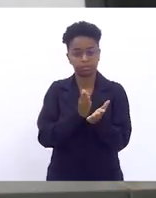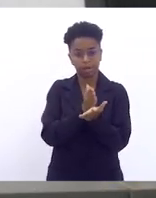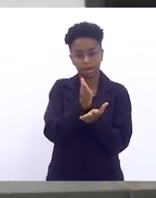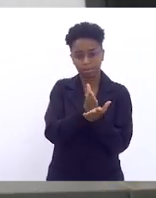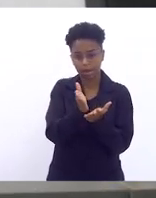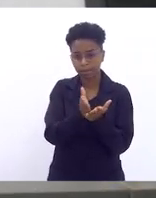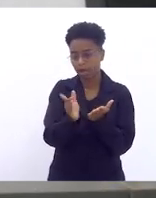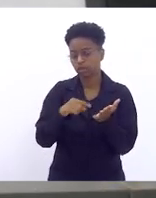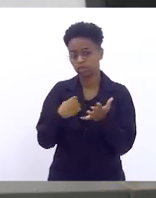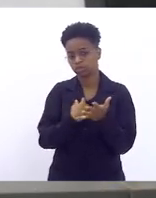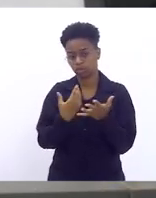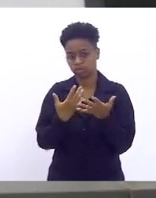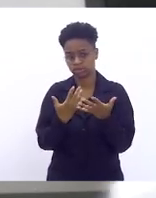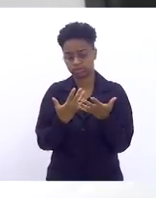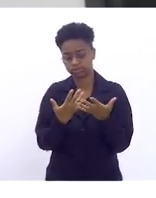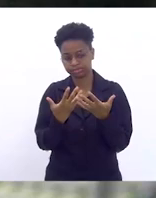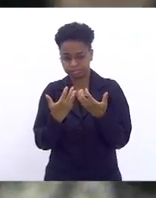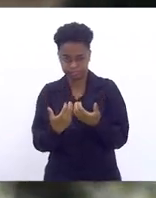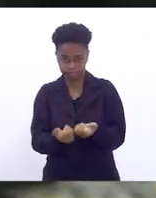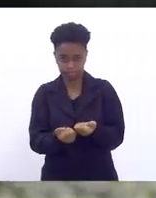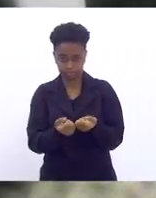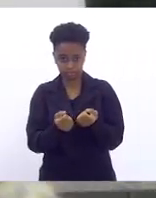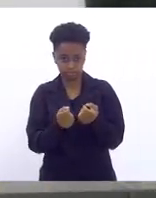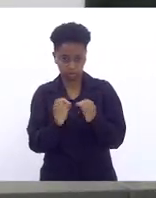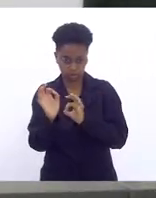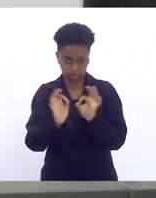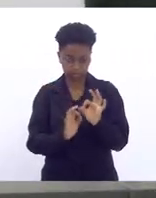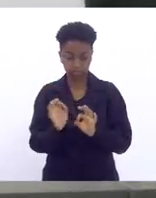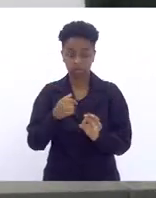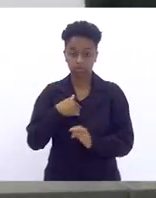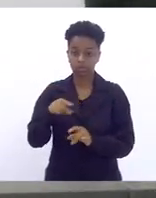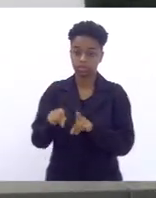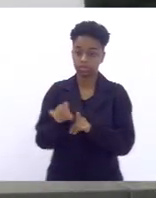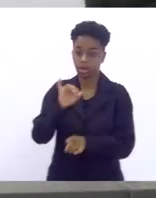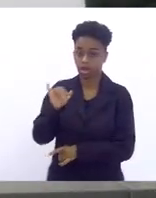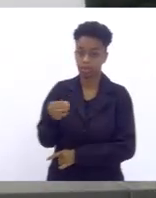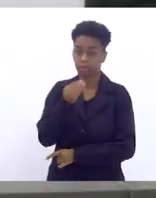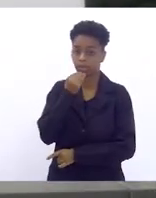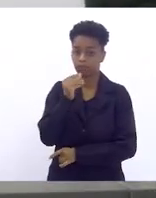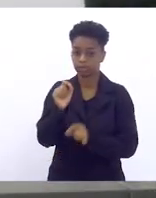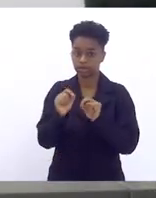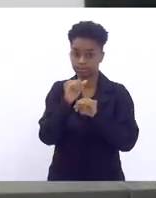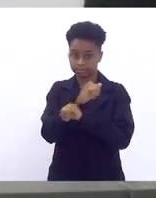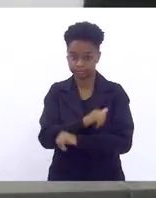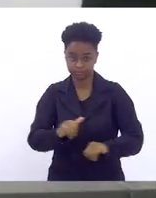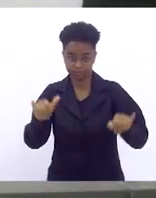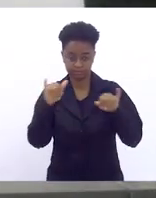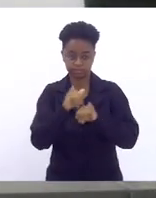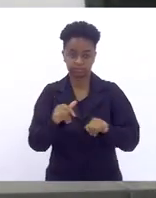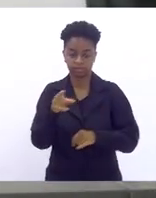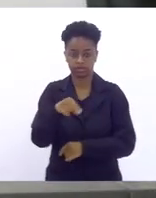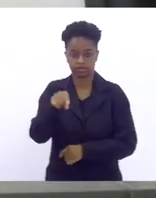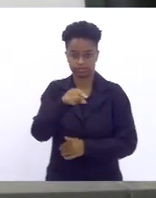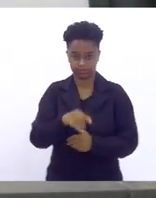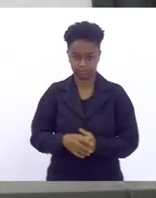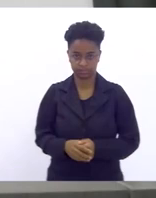adotando E aí eu queria aproveitar e fazer uma propaganda aqui